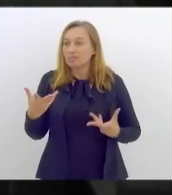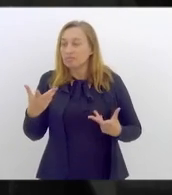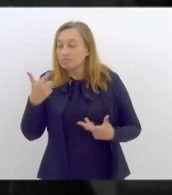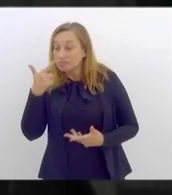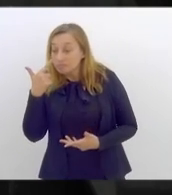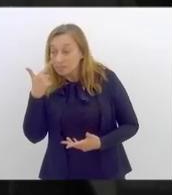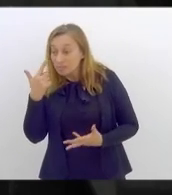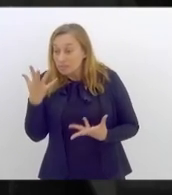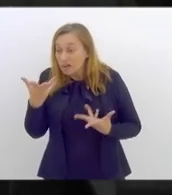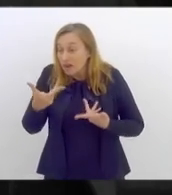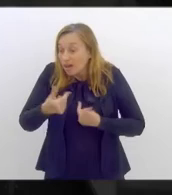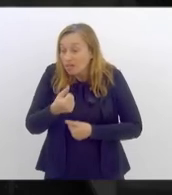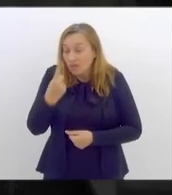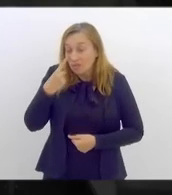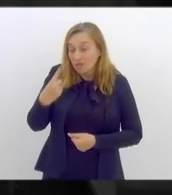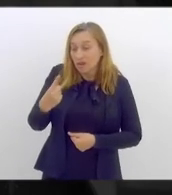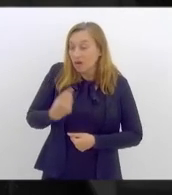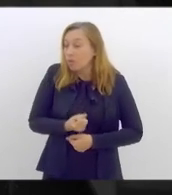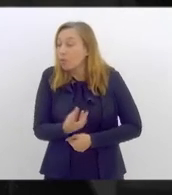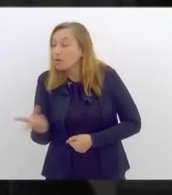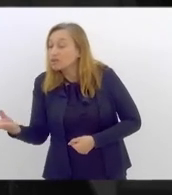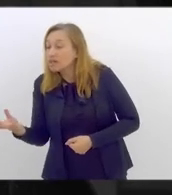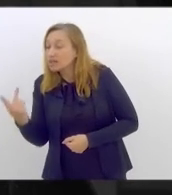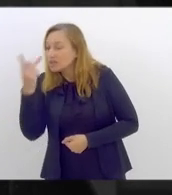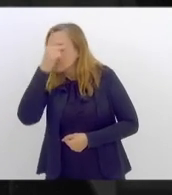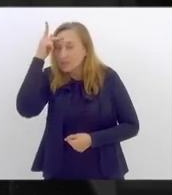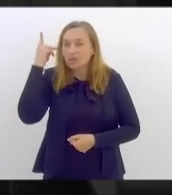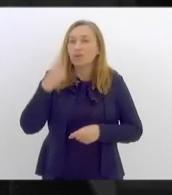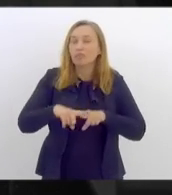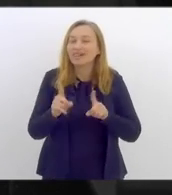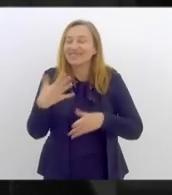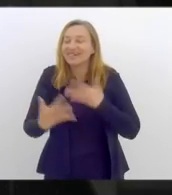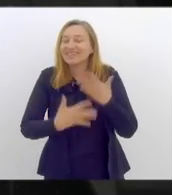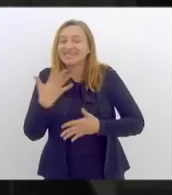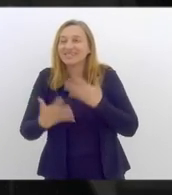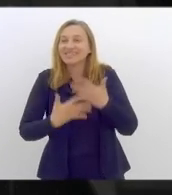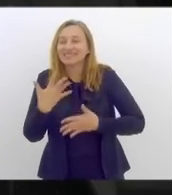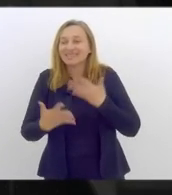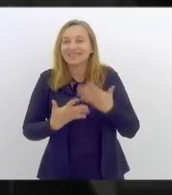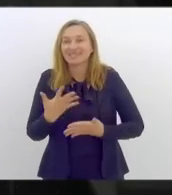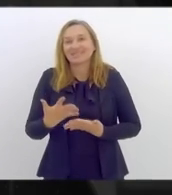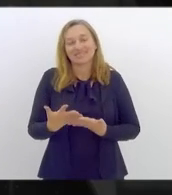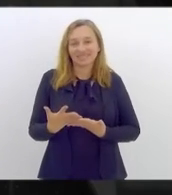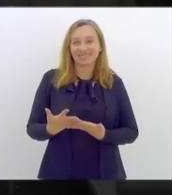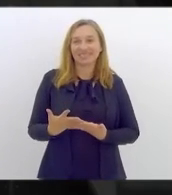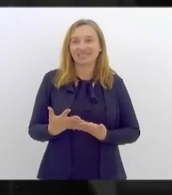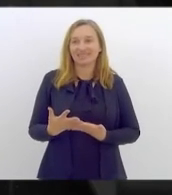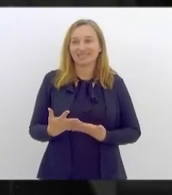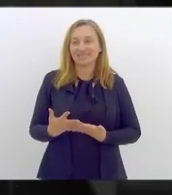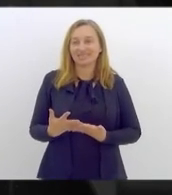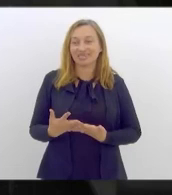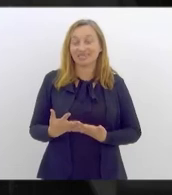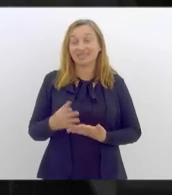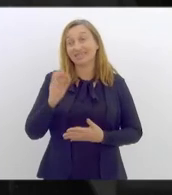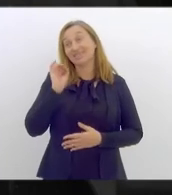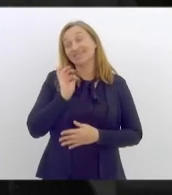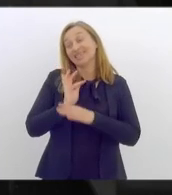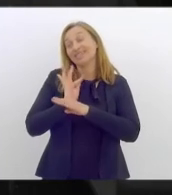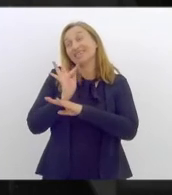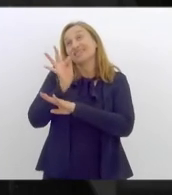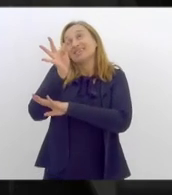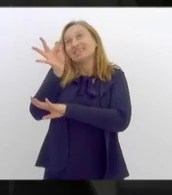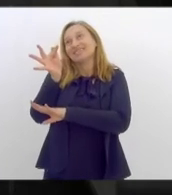que é uma coisa estrondosa difícil de mencionar mas a alegria a espontaneidade a esperança